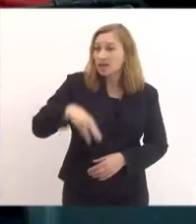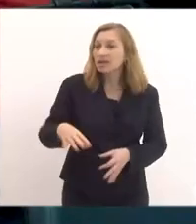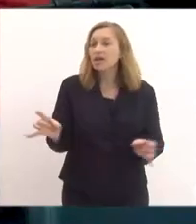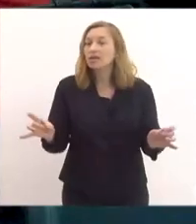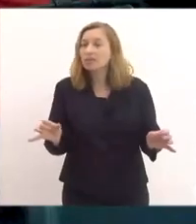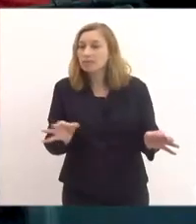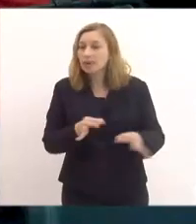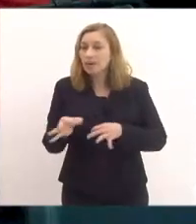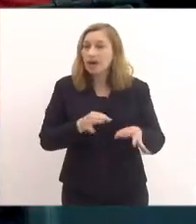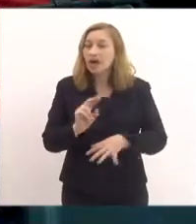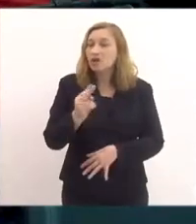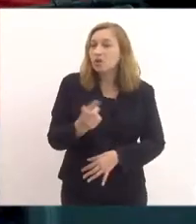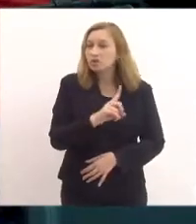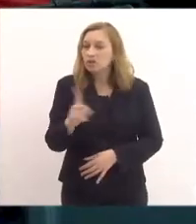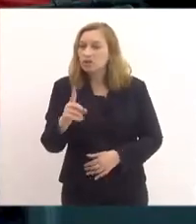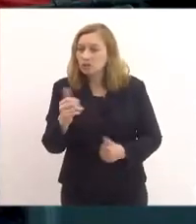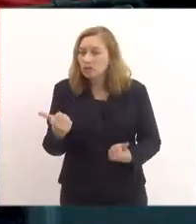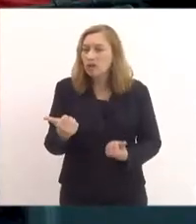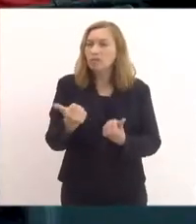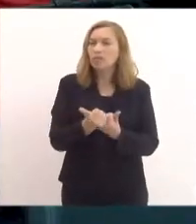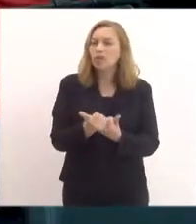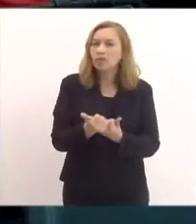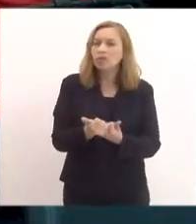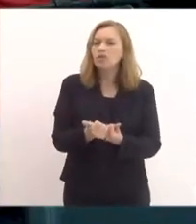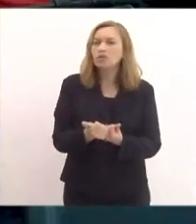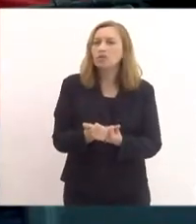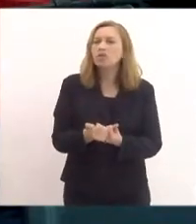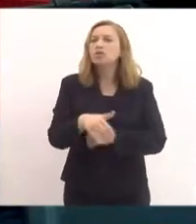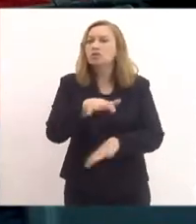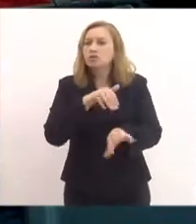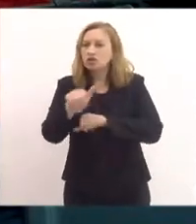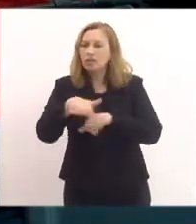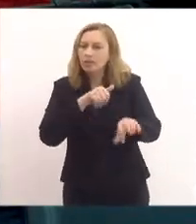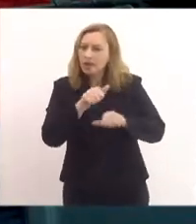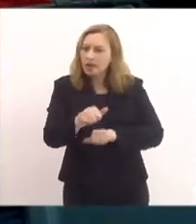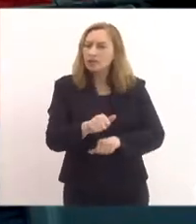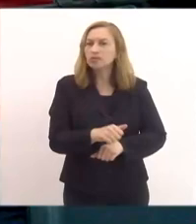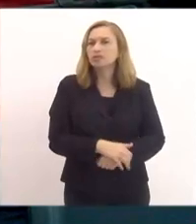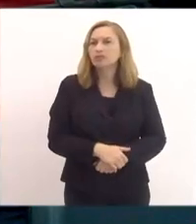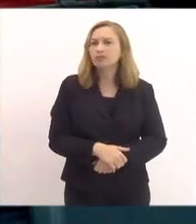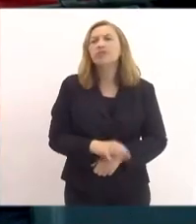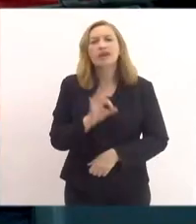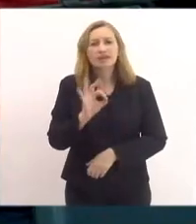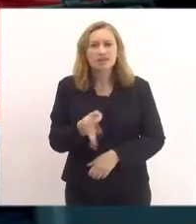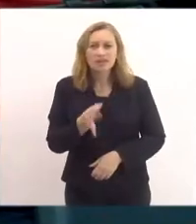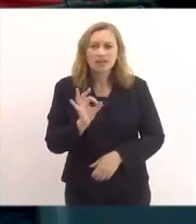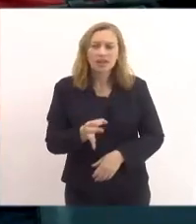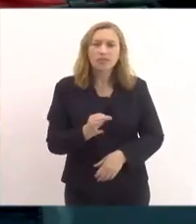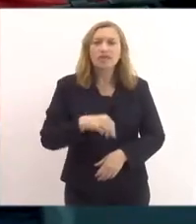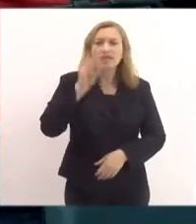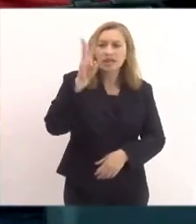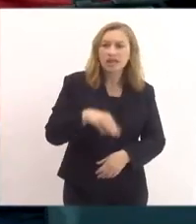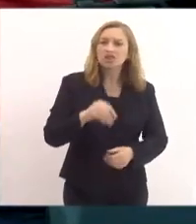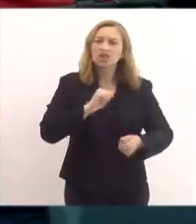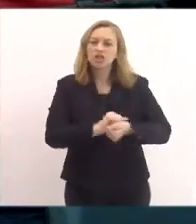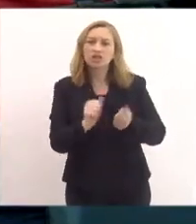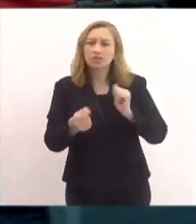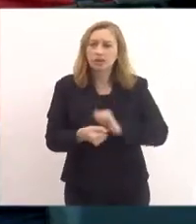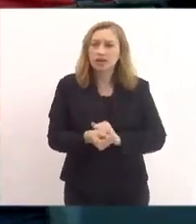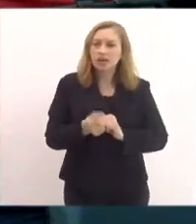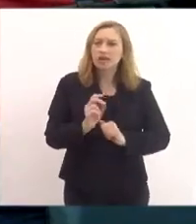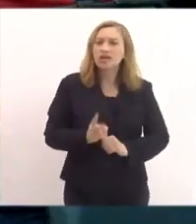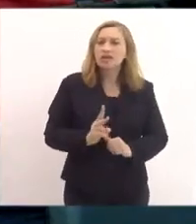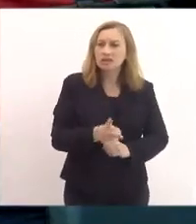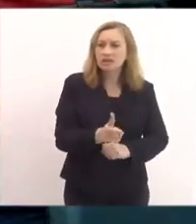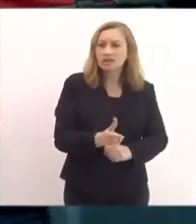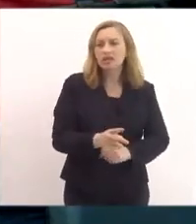E ter, assim como o amparo do parecer do chamamento de interesse, ter de fato quem está apto. E aí seguir para uma linha